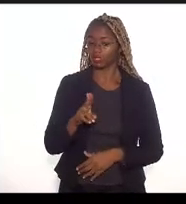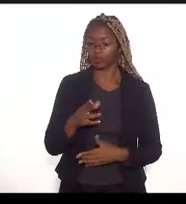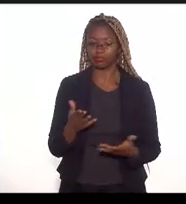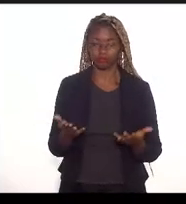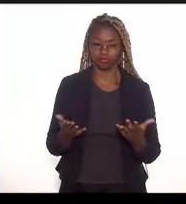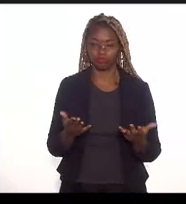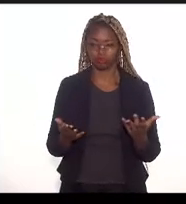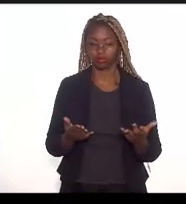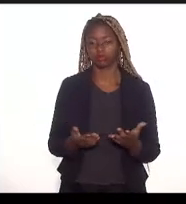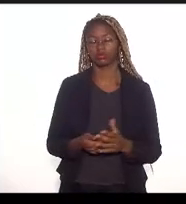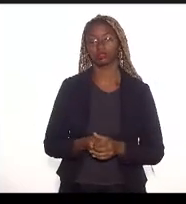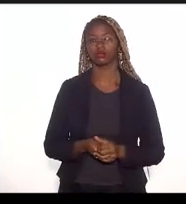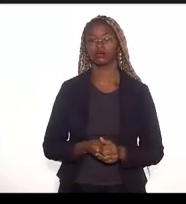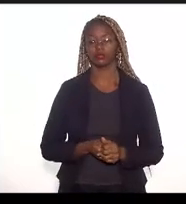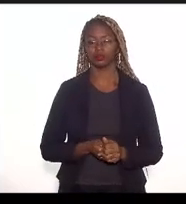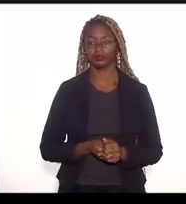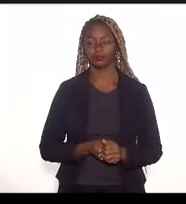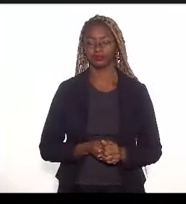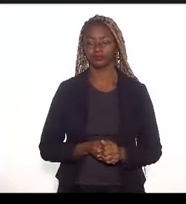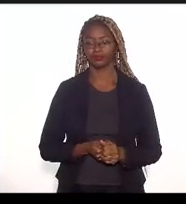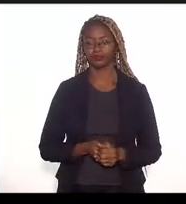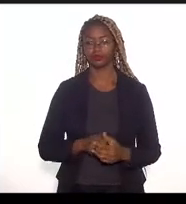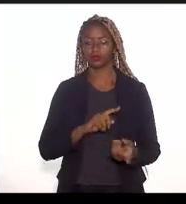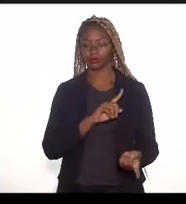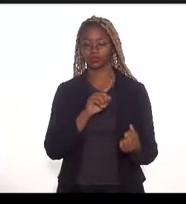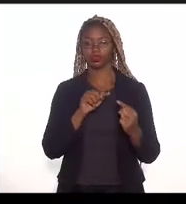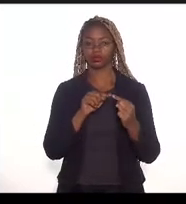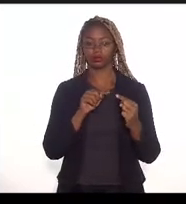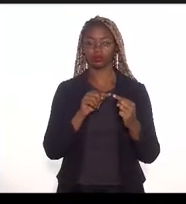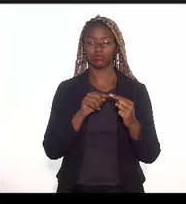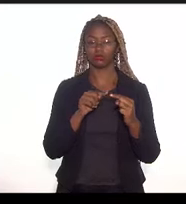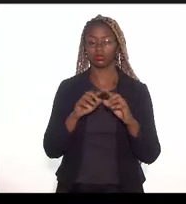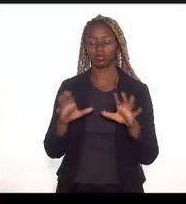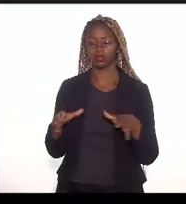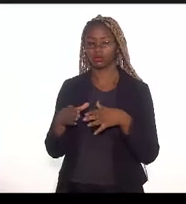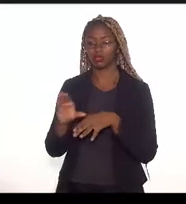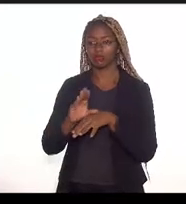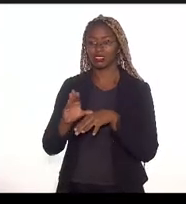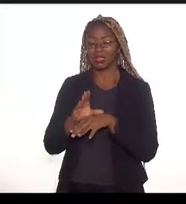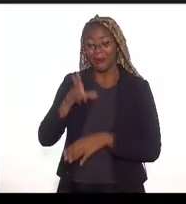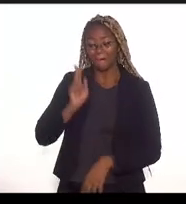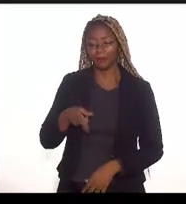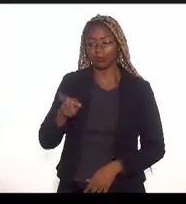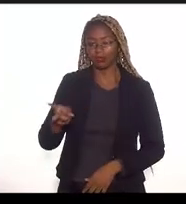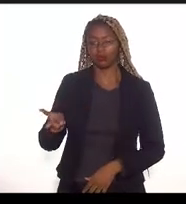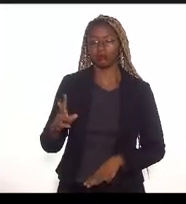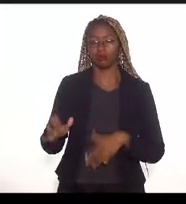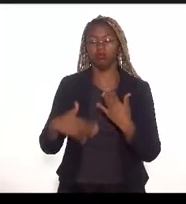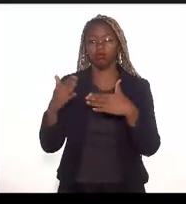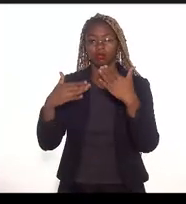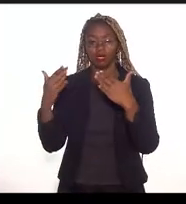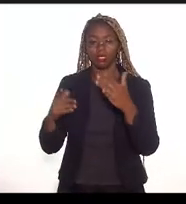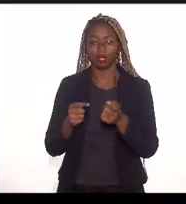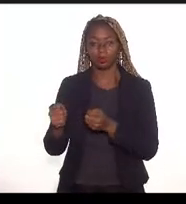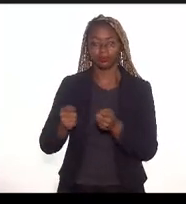desenquadramento, ou o não enquadramento, fica a cargo da Comissão Permanente de Desenvolvimento Econômico, conhecida como